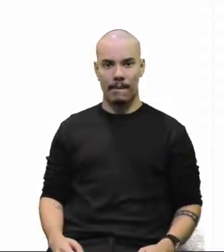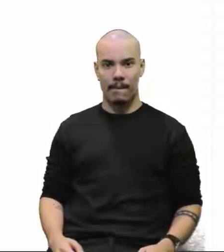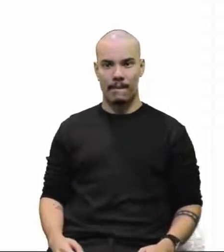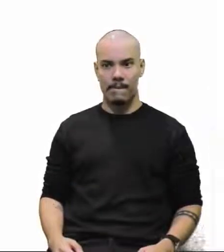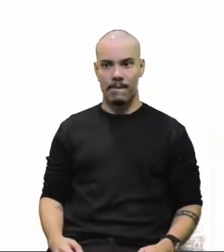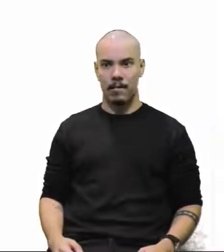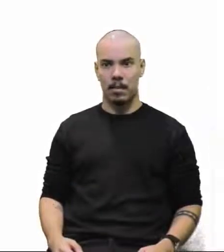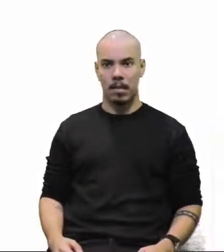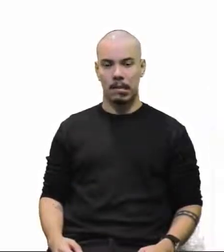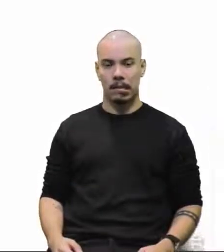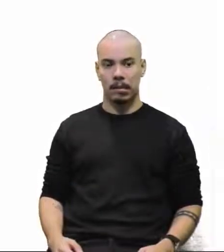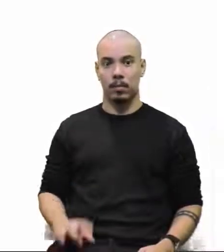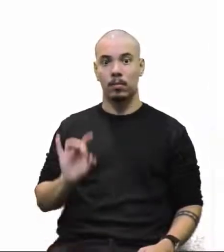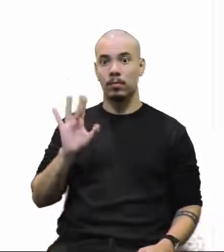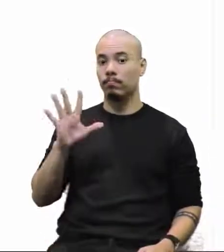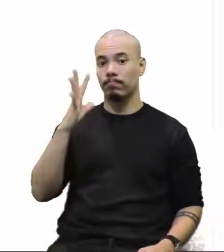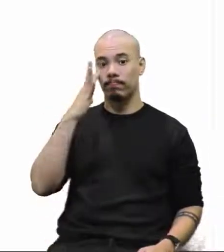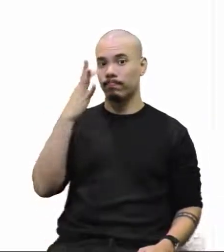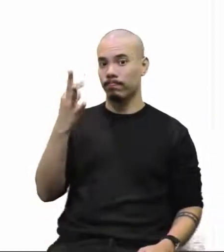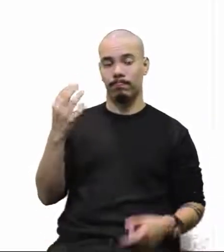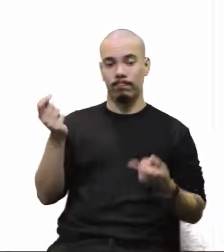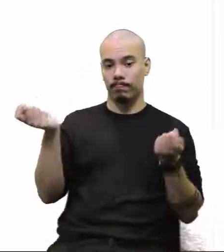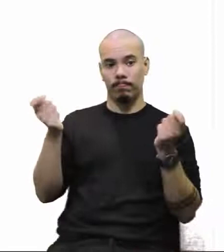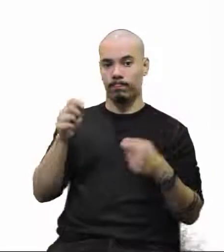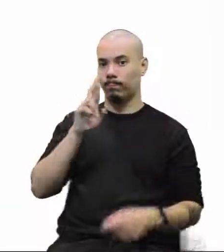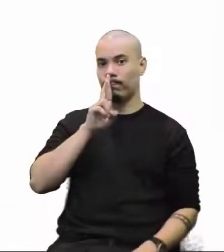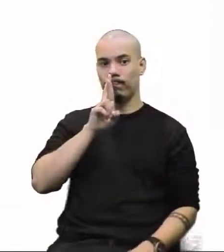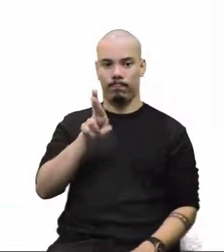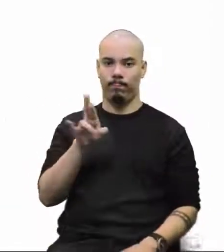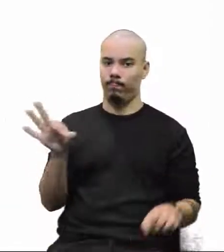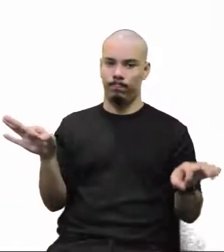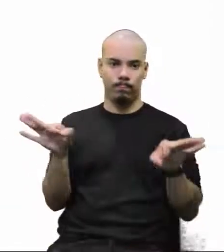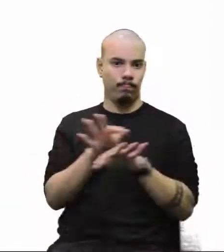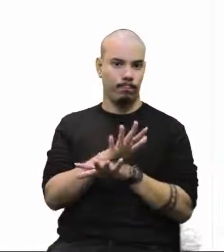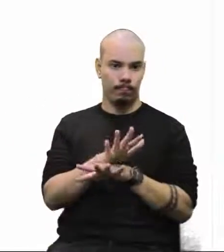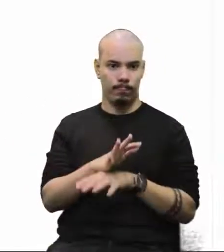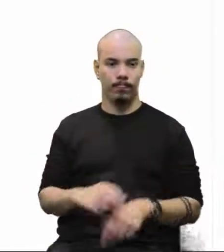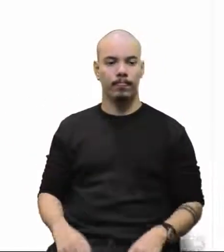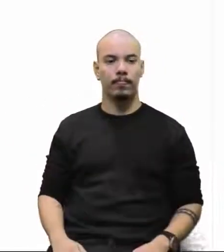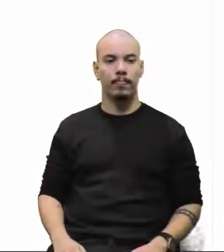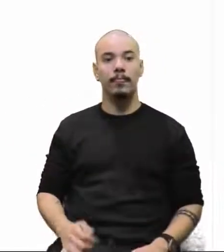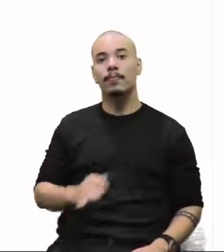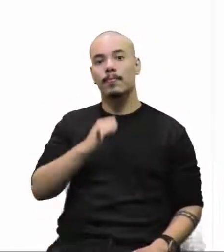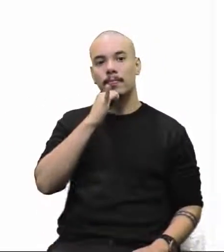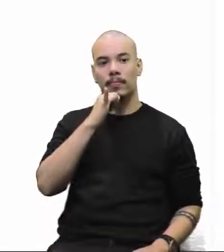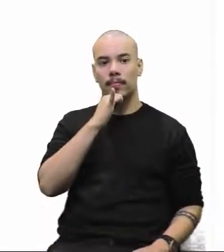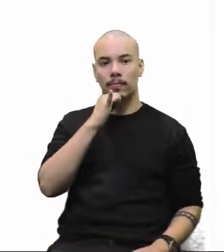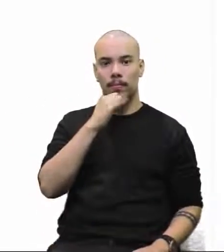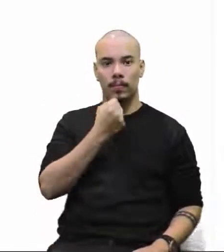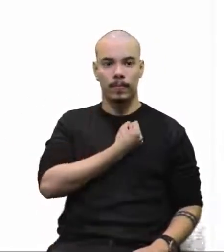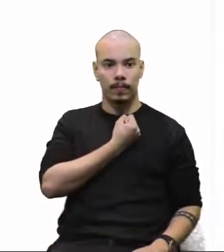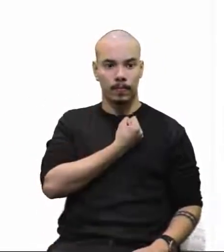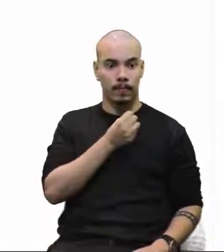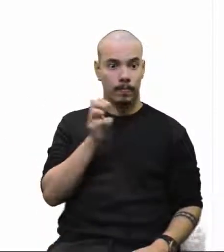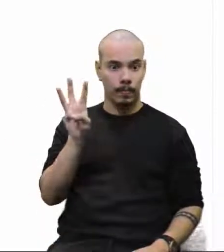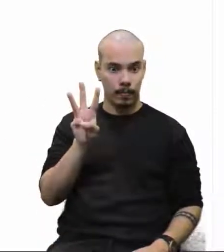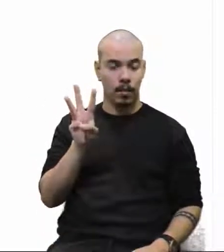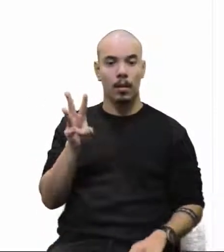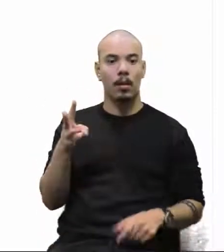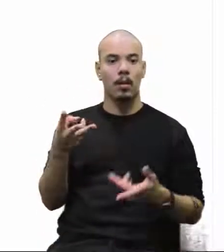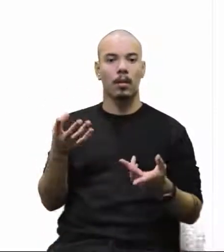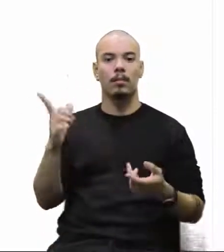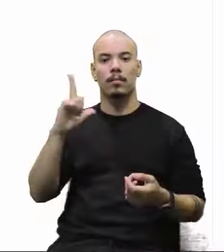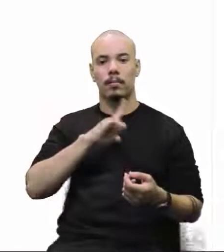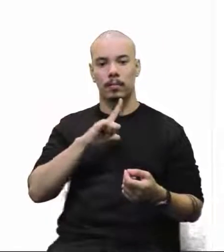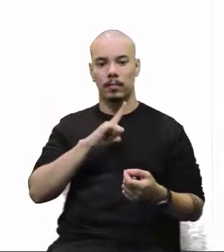que não vai errar com certeza. Vai acertar a questão aí. Exemplo 3, né? Então, o quadro condutor